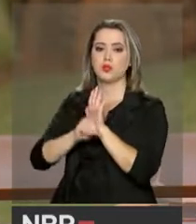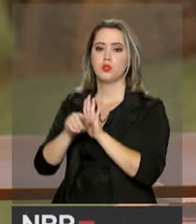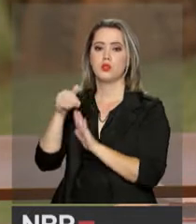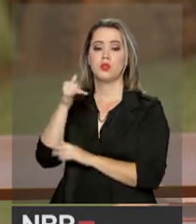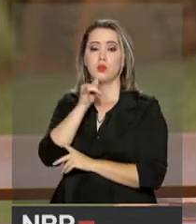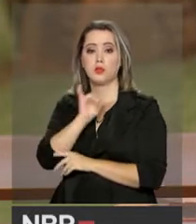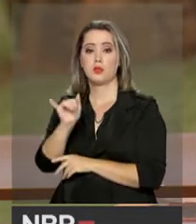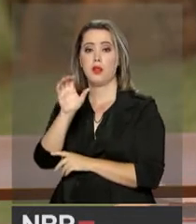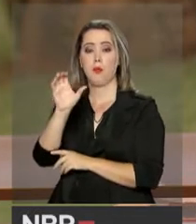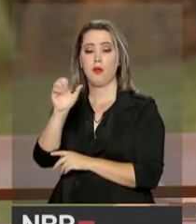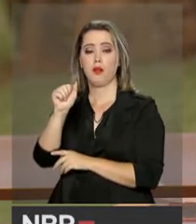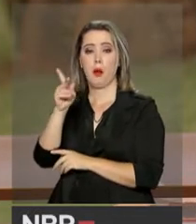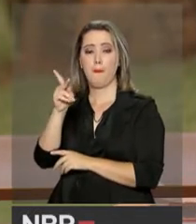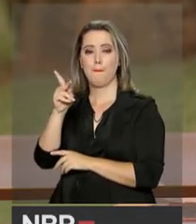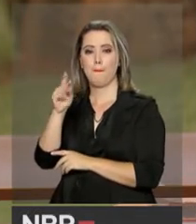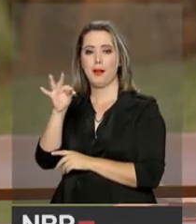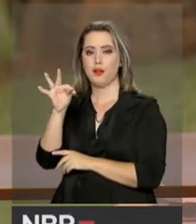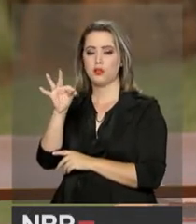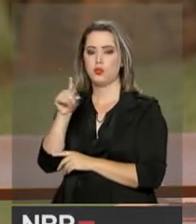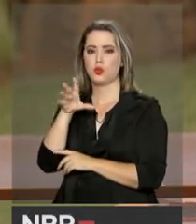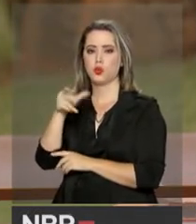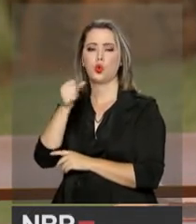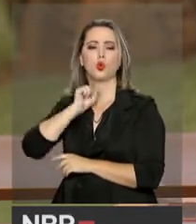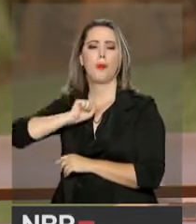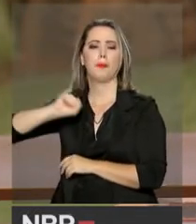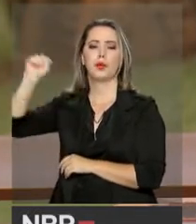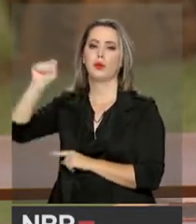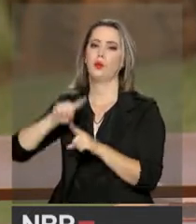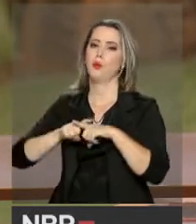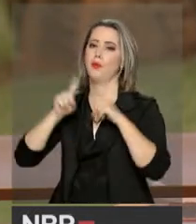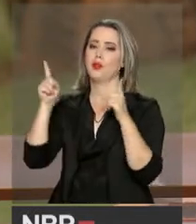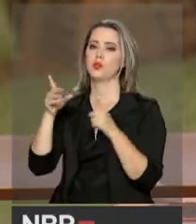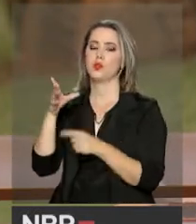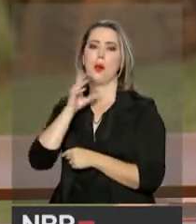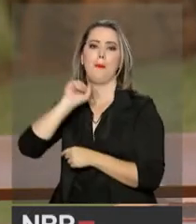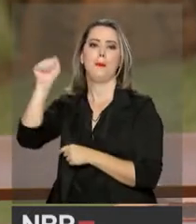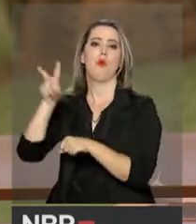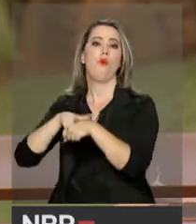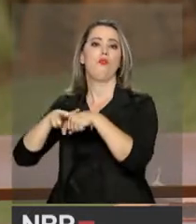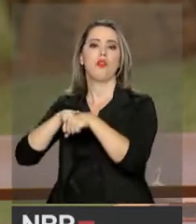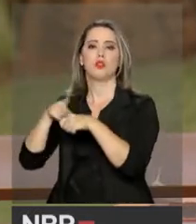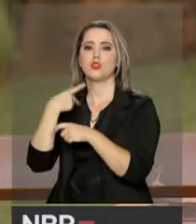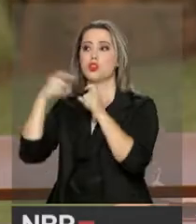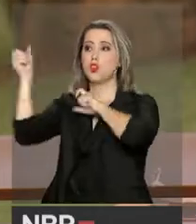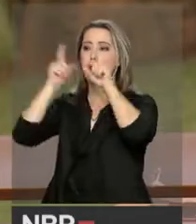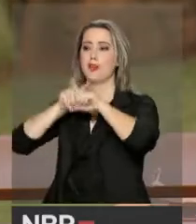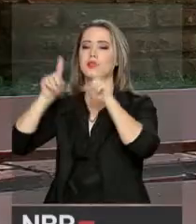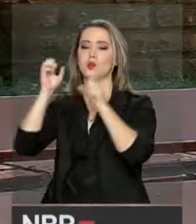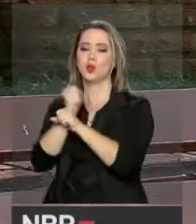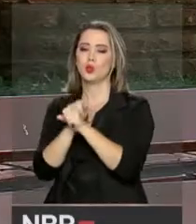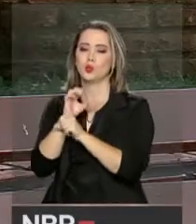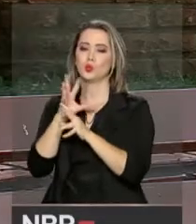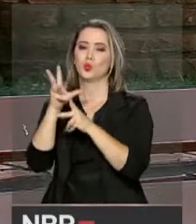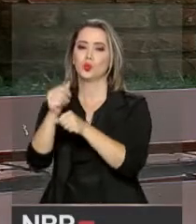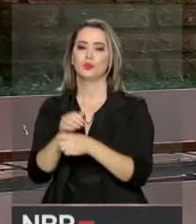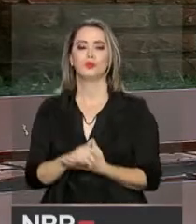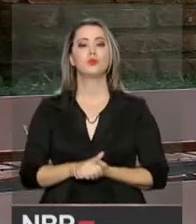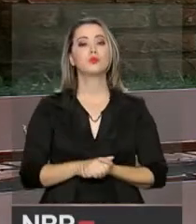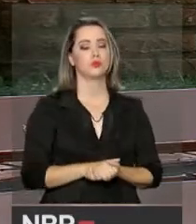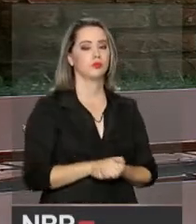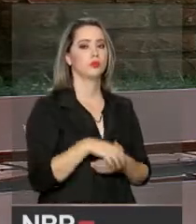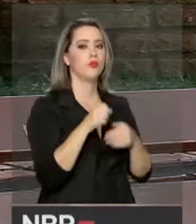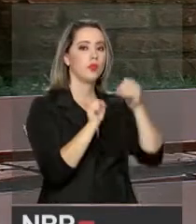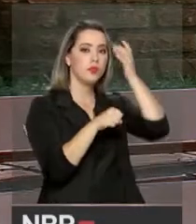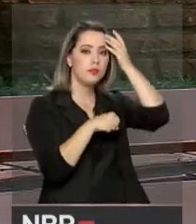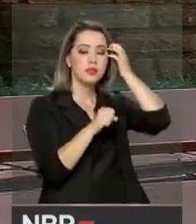CAMPAT, que é frisada em todo mês de abril, né? Mas não é só no Abril Verde que a gente precisa ficar atento, é o ano inteiro, né? Exato, o Abril Verde